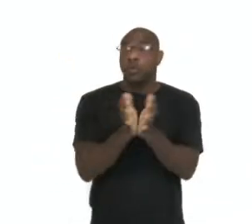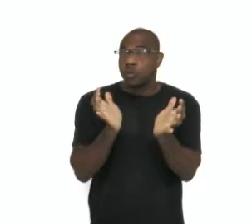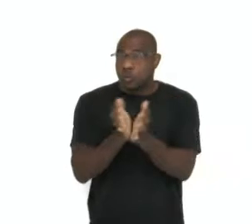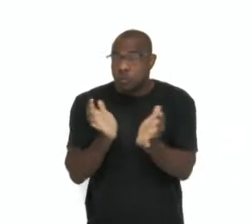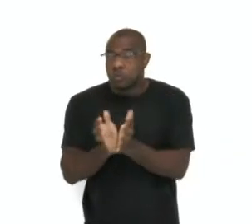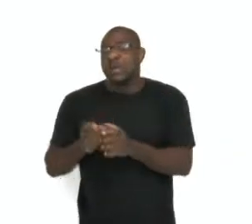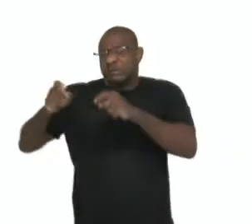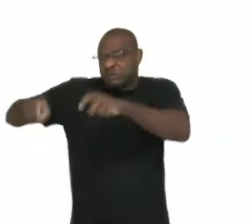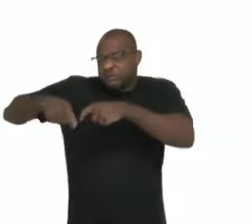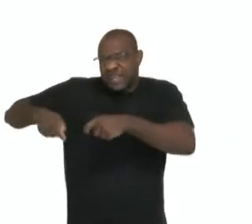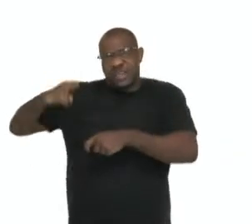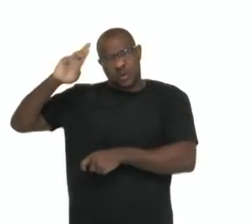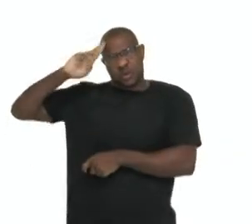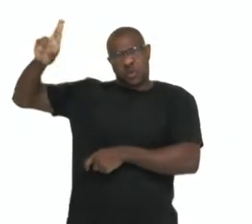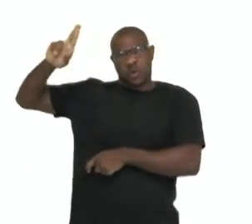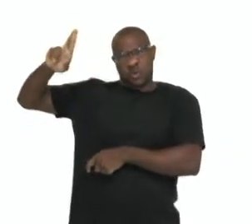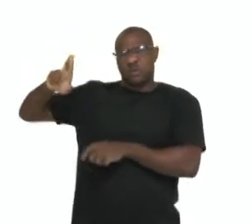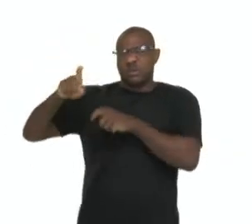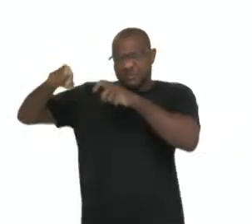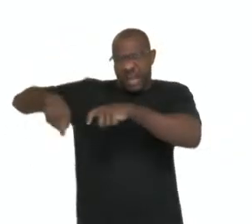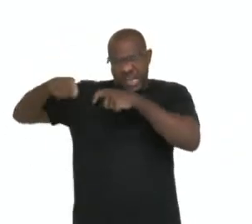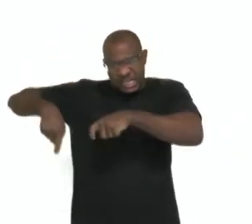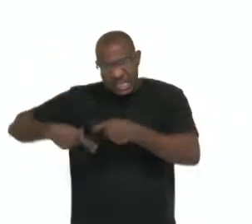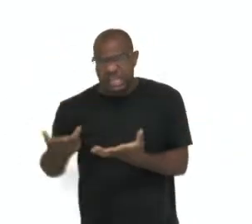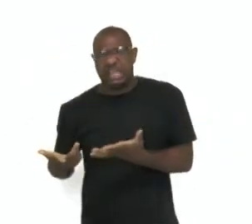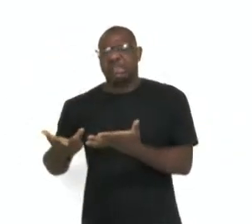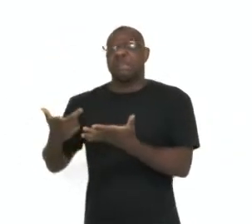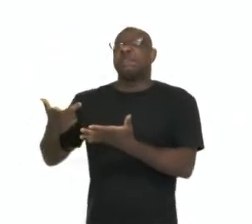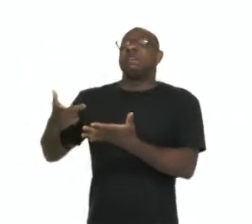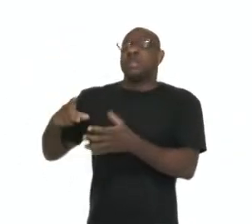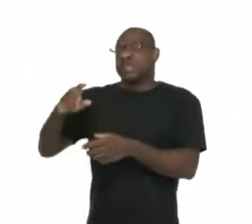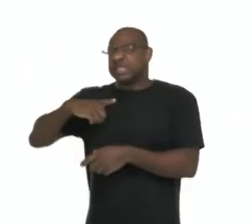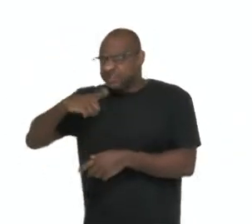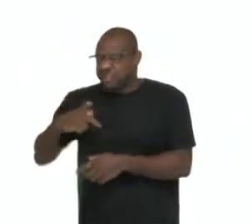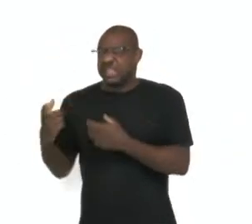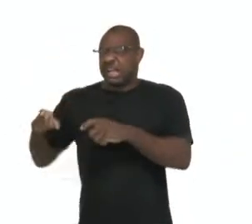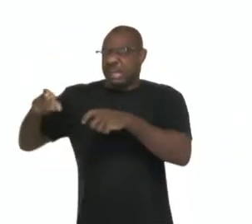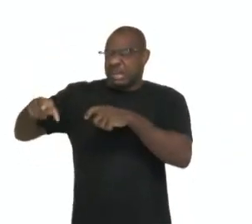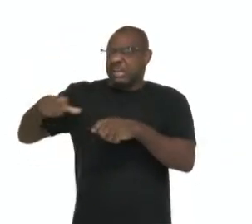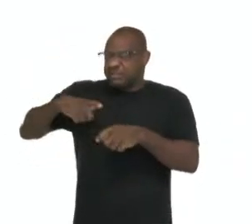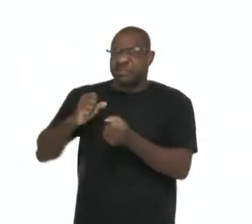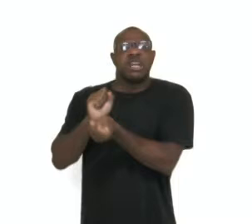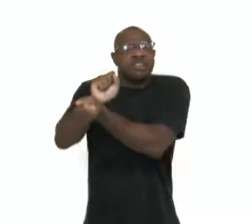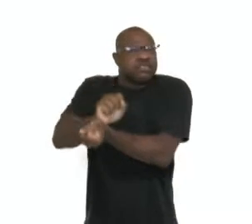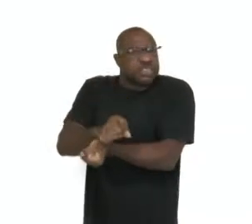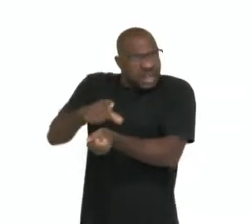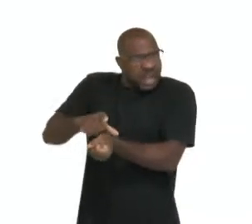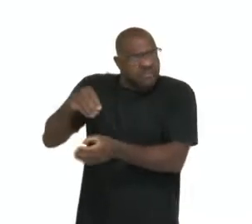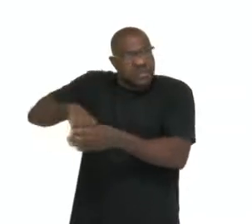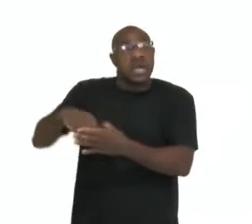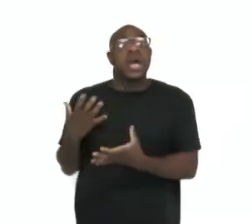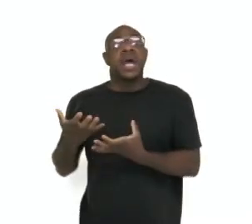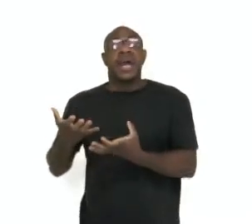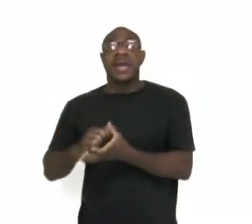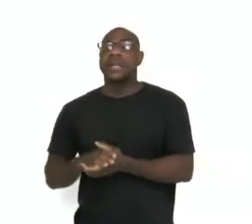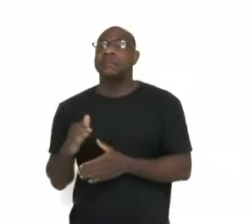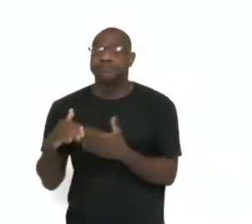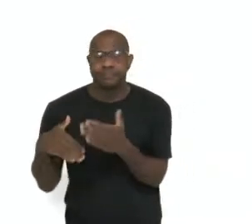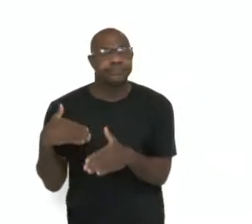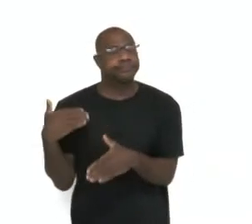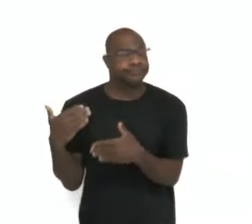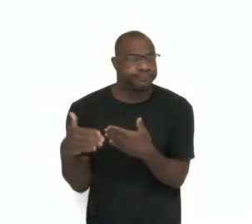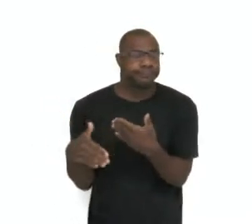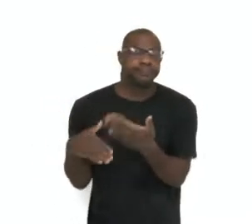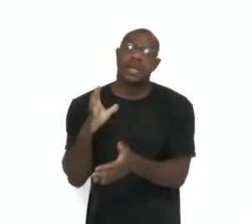grandes fazendeiros, os donos de terra, os donos dos escravos, eles defendiam uma transição lenta da mão de